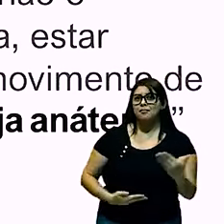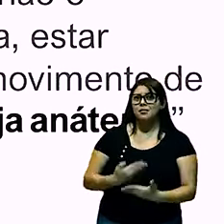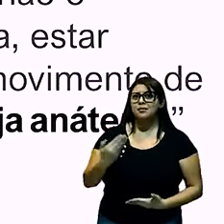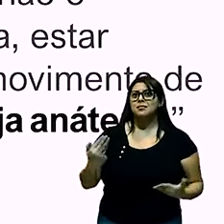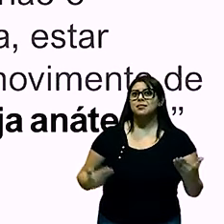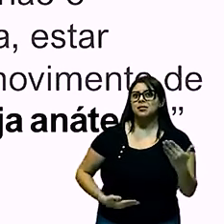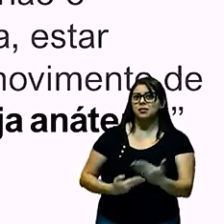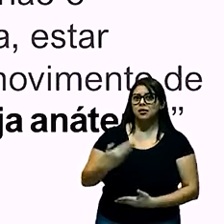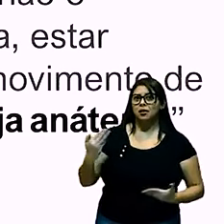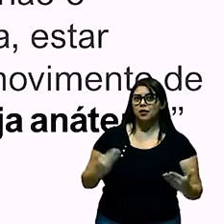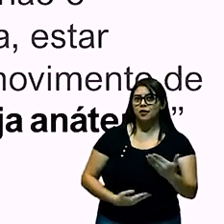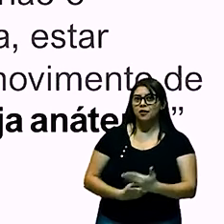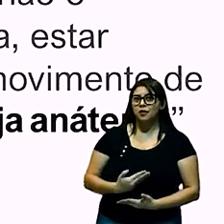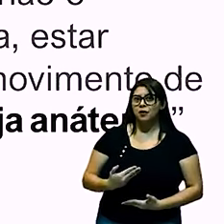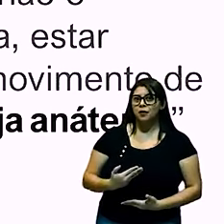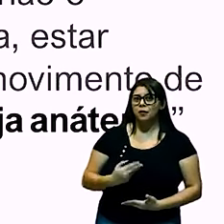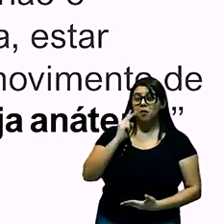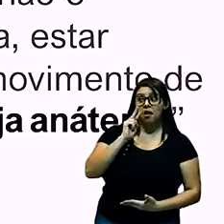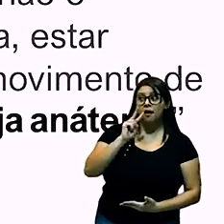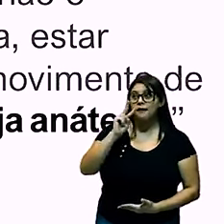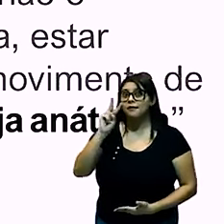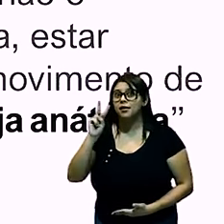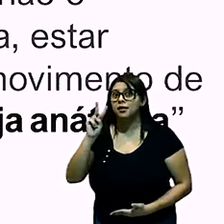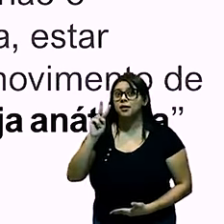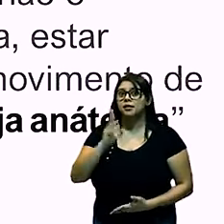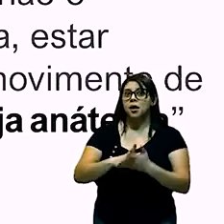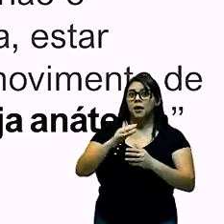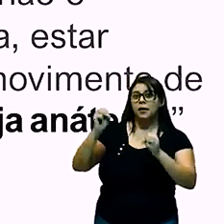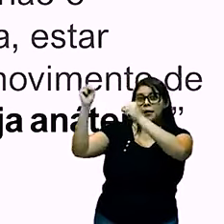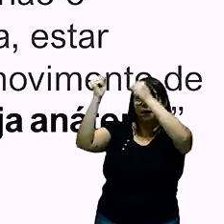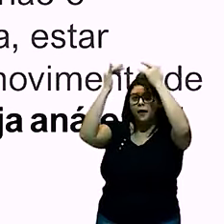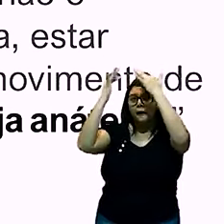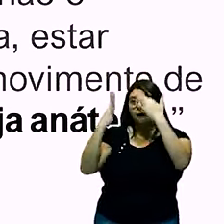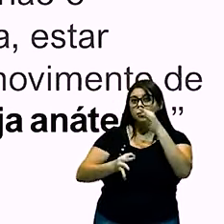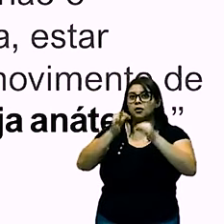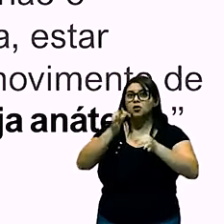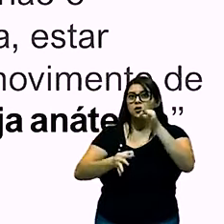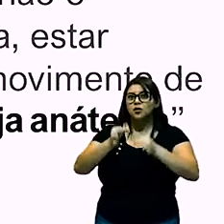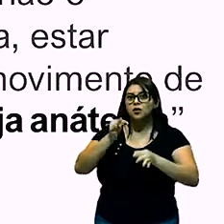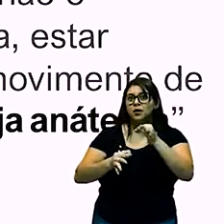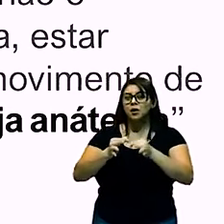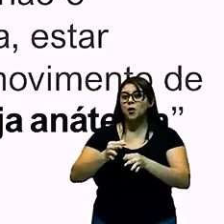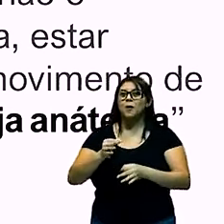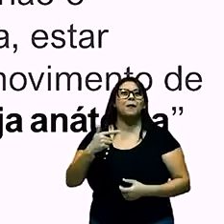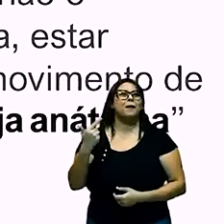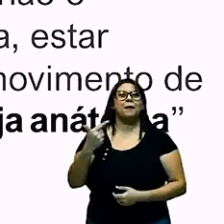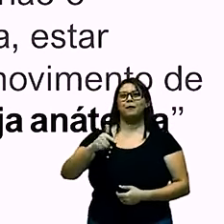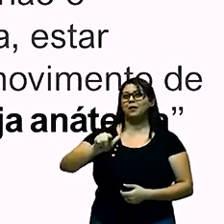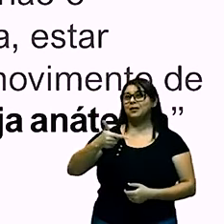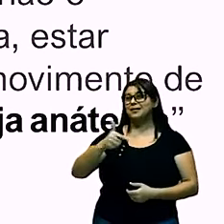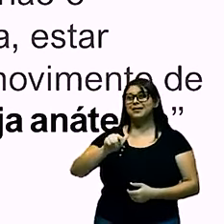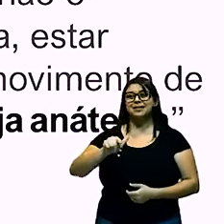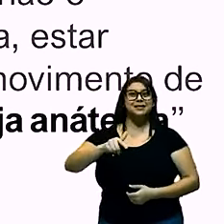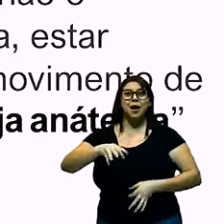da justificação, e que não é necessário de forma alguma estar preparado e disposto pelo movimento da sua própria